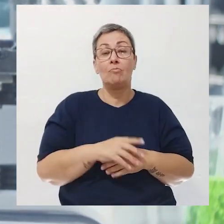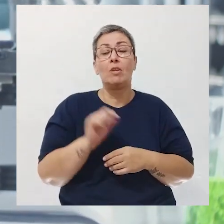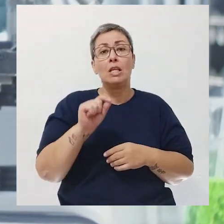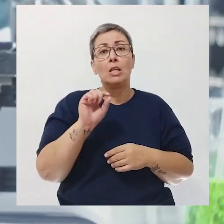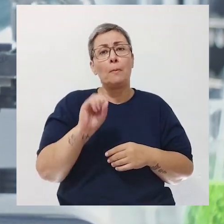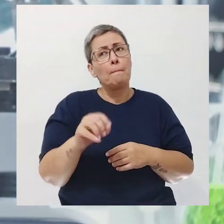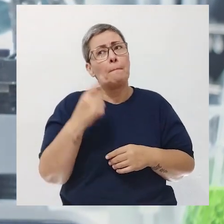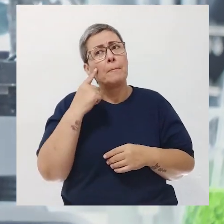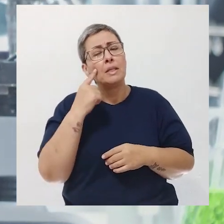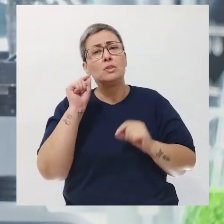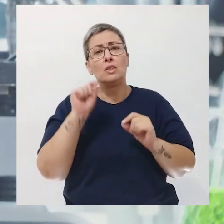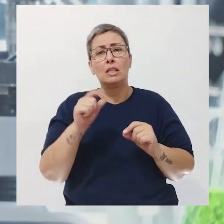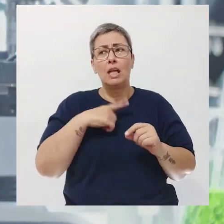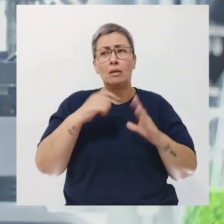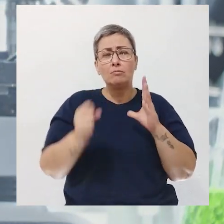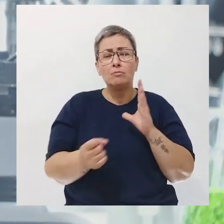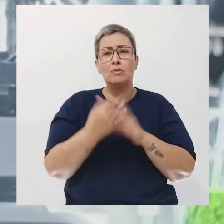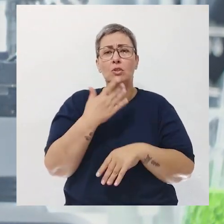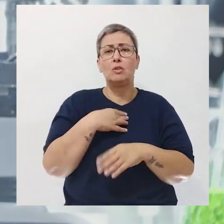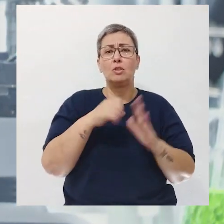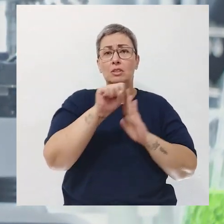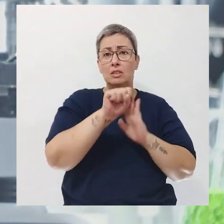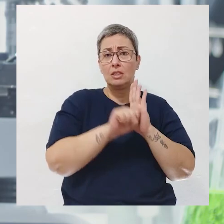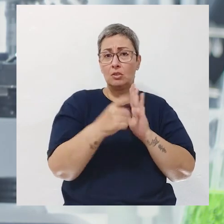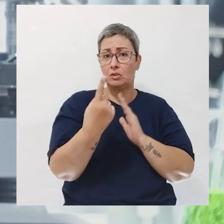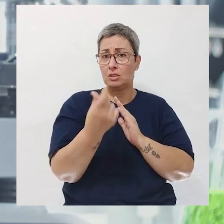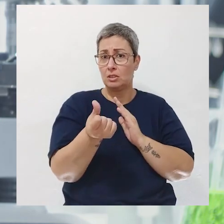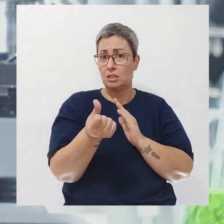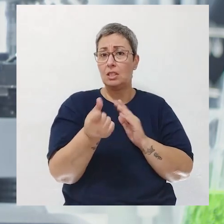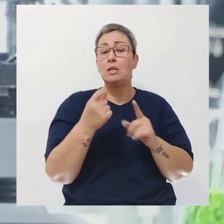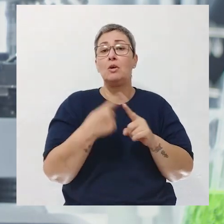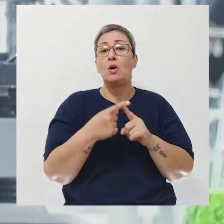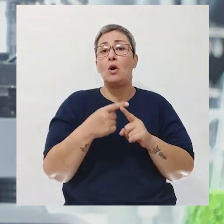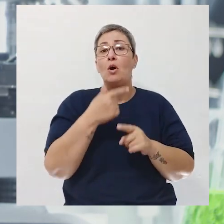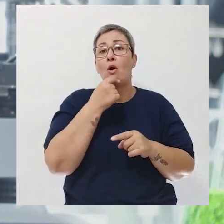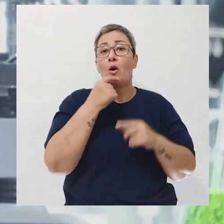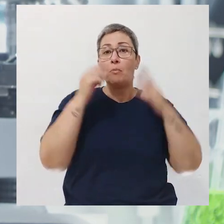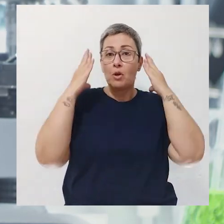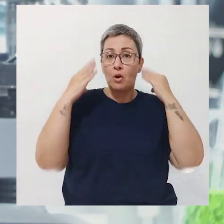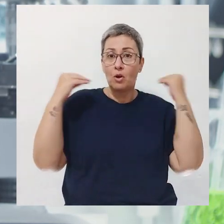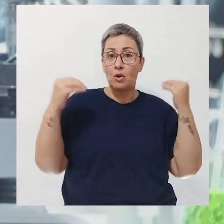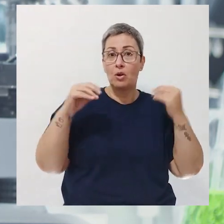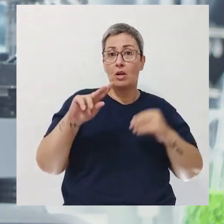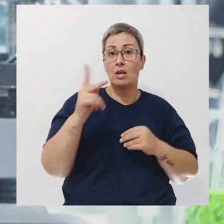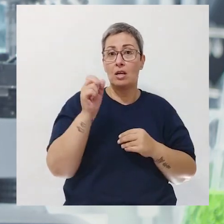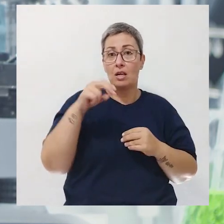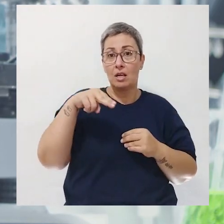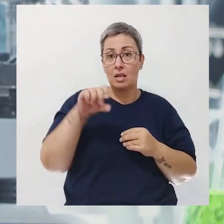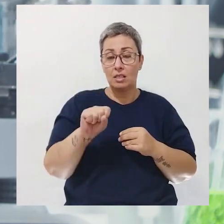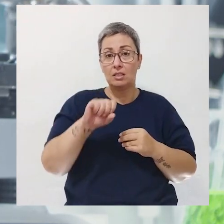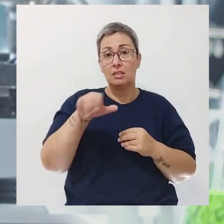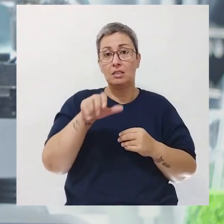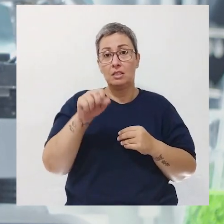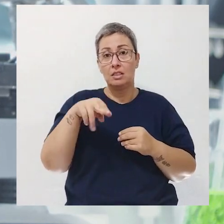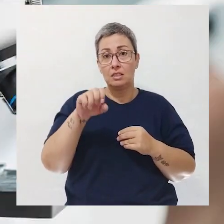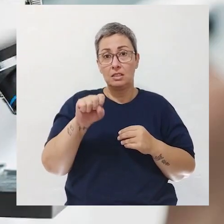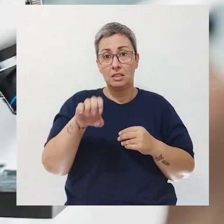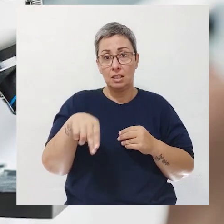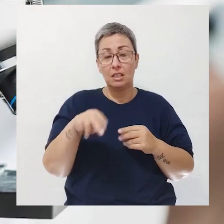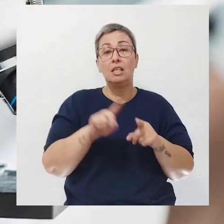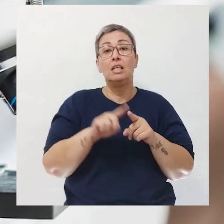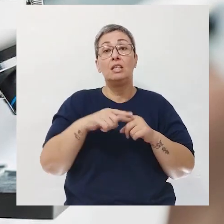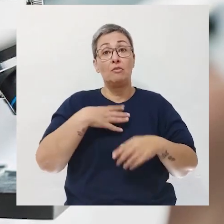não conseguem enxergar. Acredita-se que ele tenha sido inventado no século XVI por um holandês chamado Hans